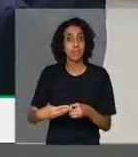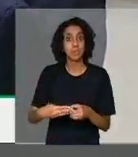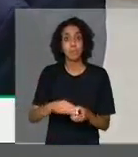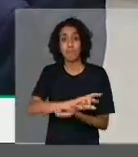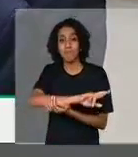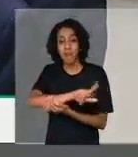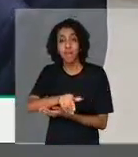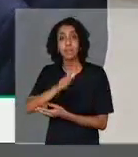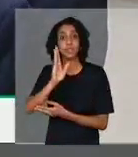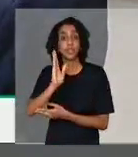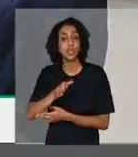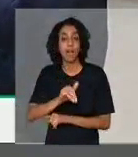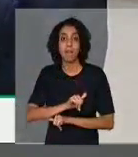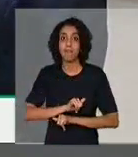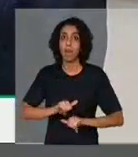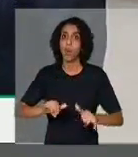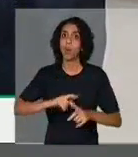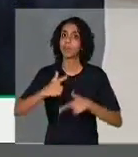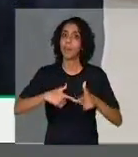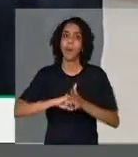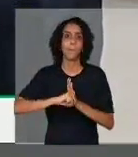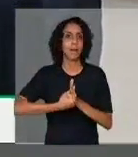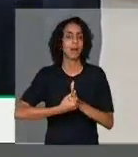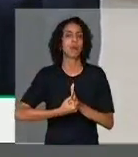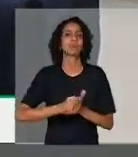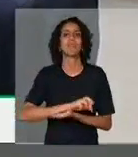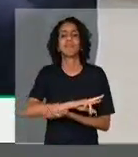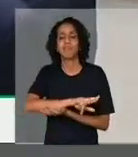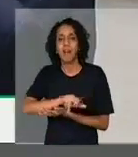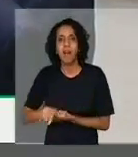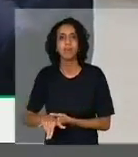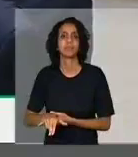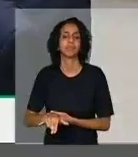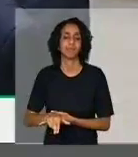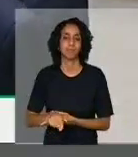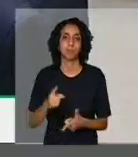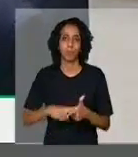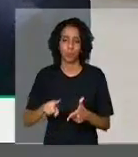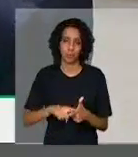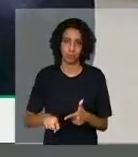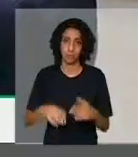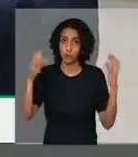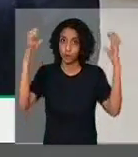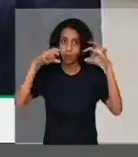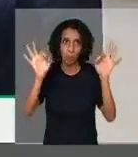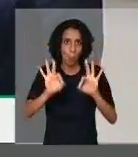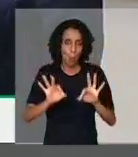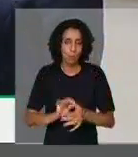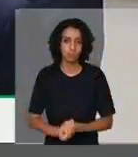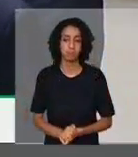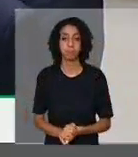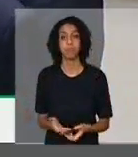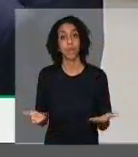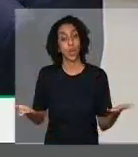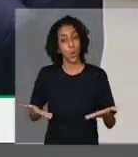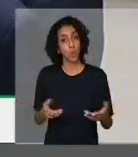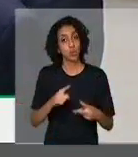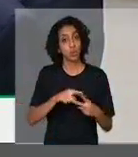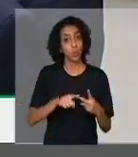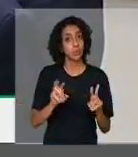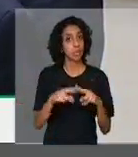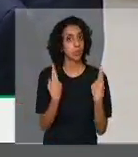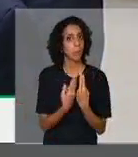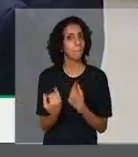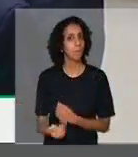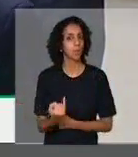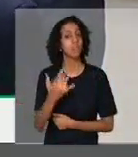emergência. Vizinhos do Uruguai e da Argentina, naquela região, não chove. E hoje estivemos em duas audiências importantes, amanhã estaremos também